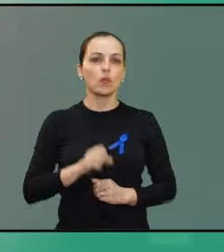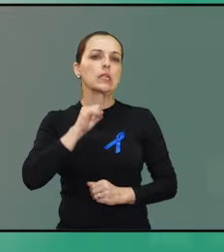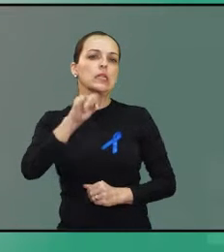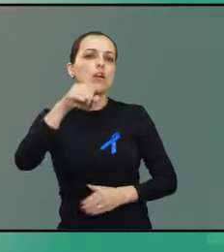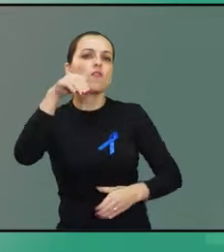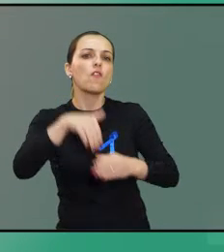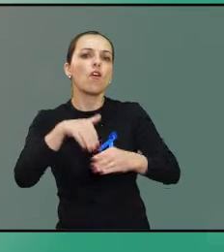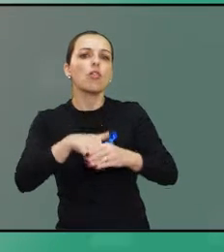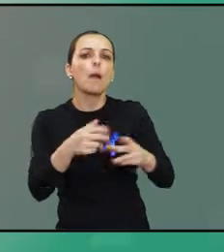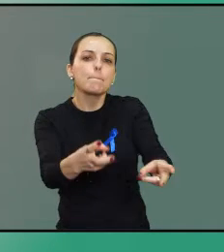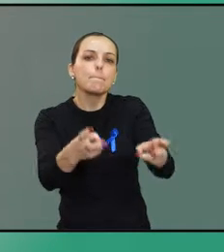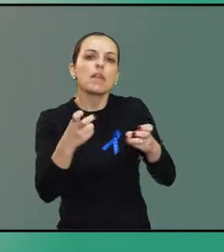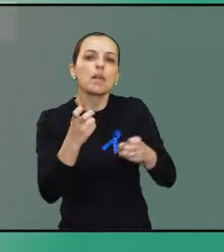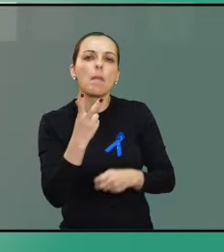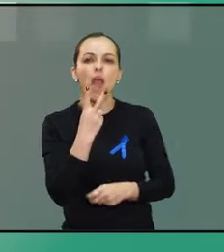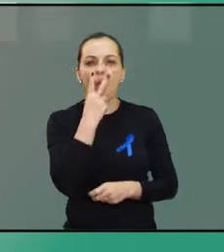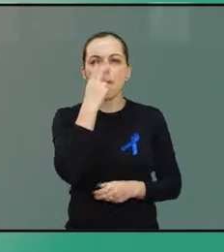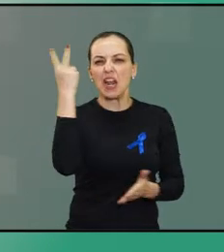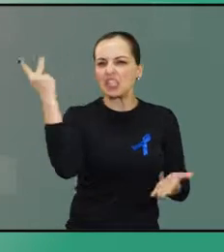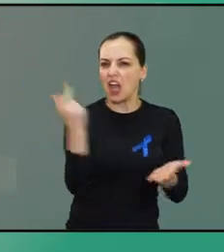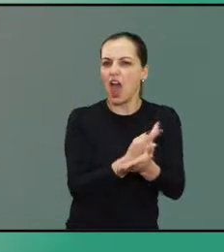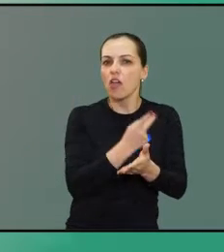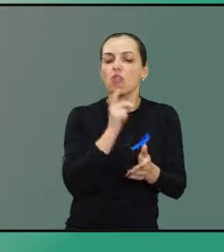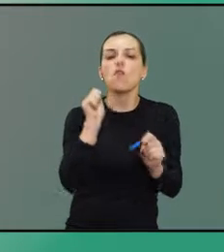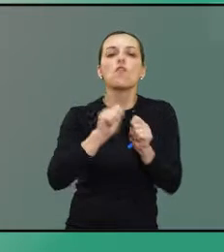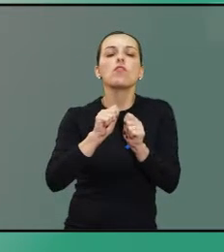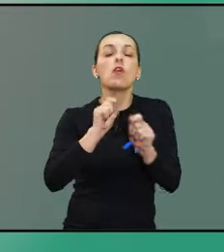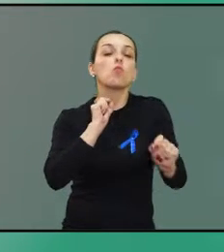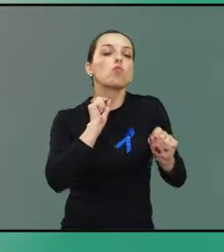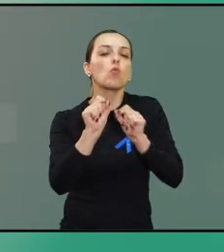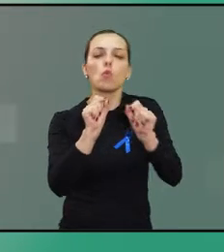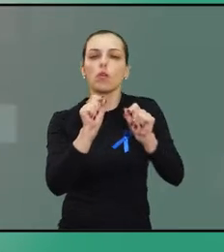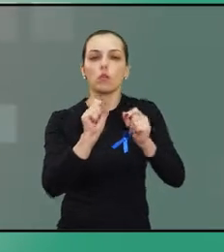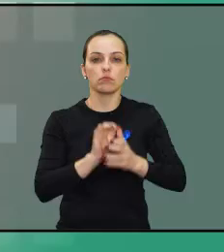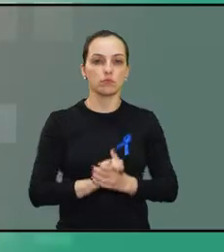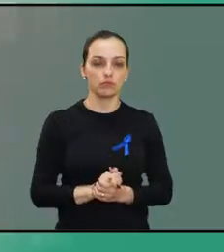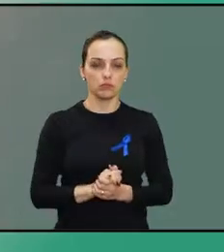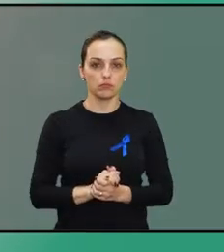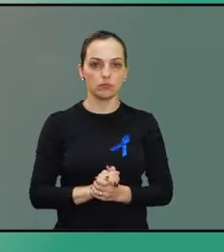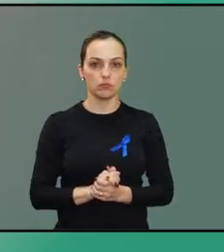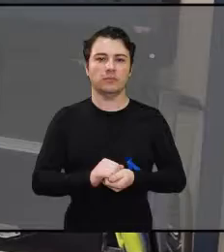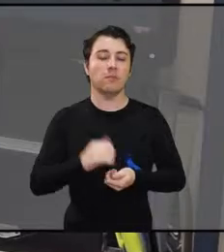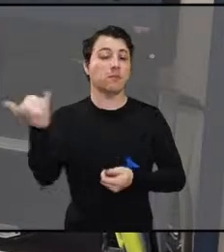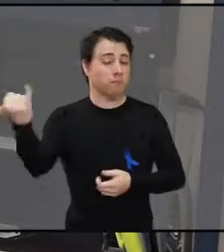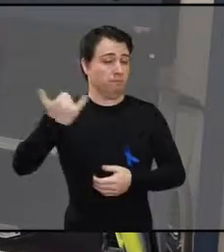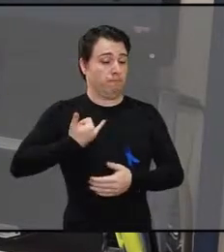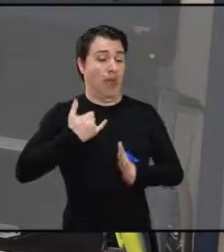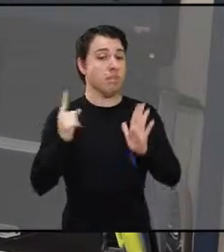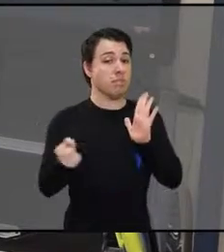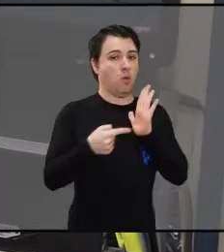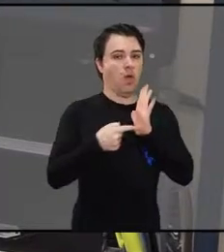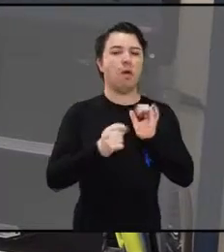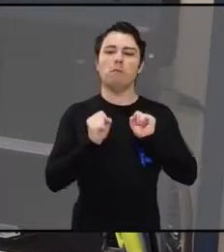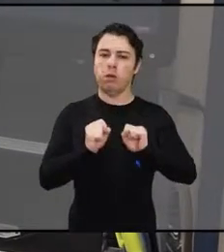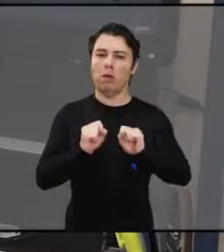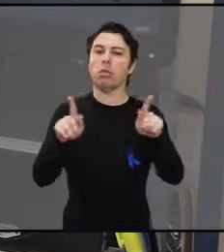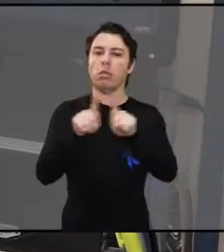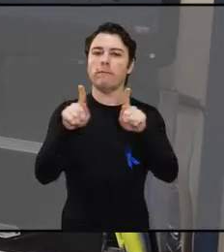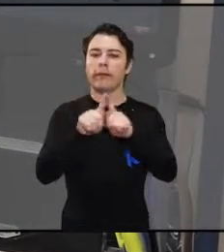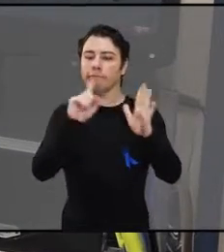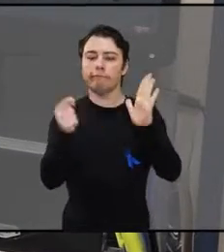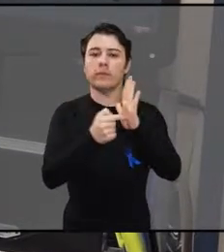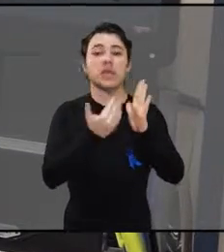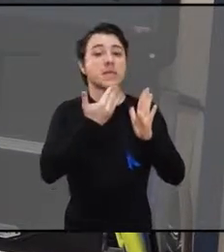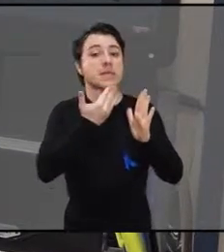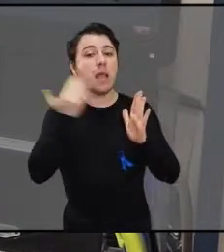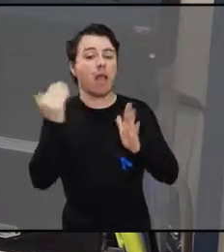diante de suspeita de irregularidades o que o eleitor deve fazer podem denunciar inclusive é possível